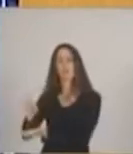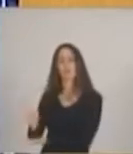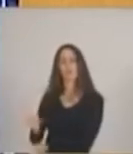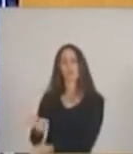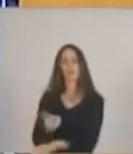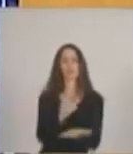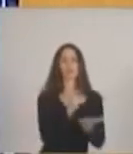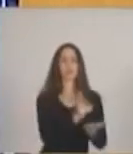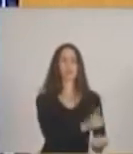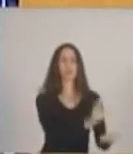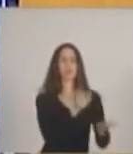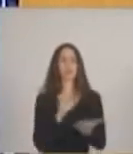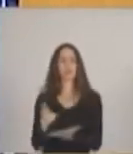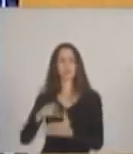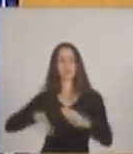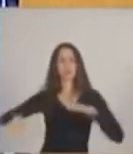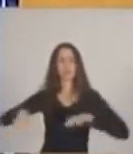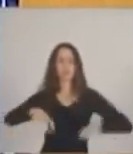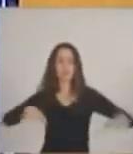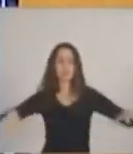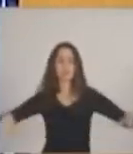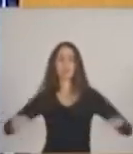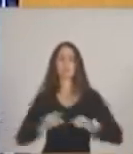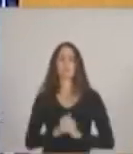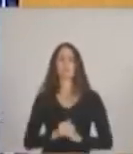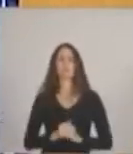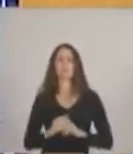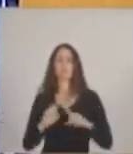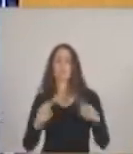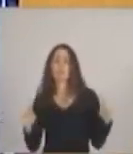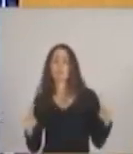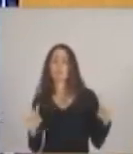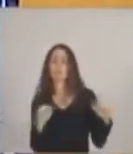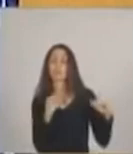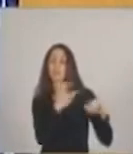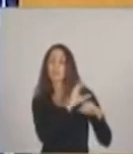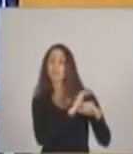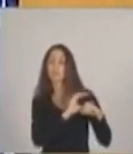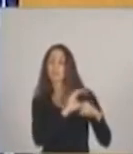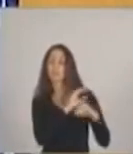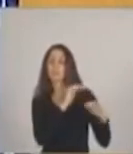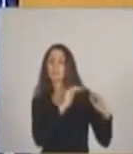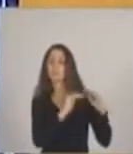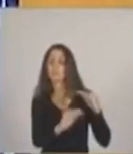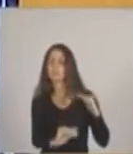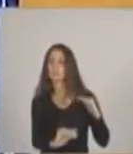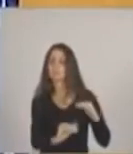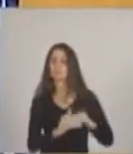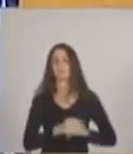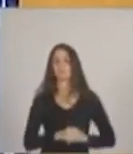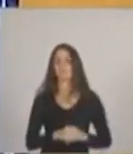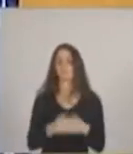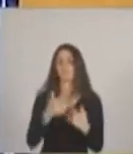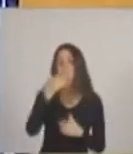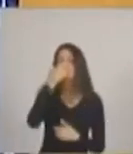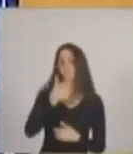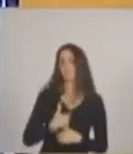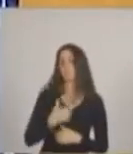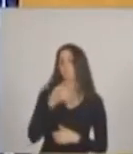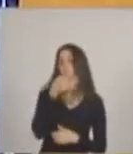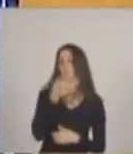mas que não encontra amparo efetivo na Constituição. Esta é apenas